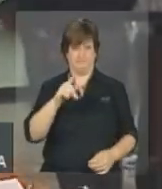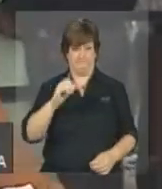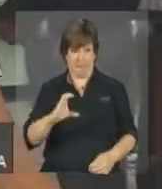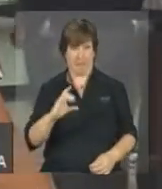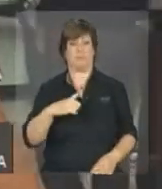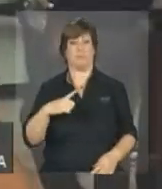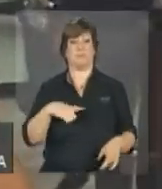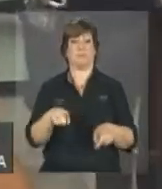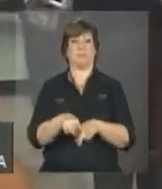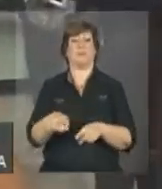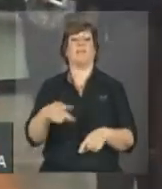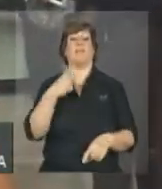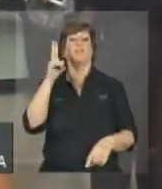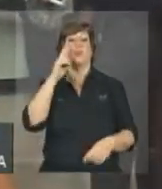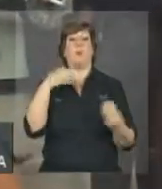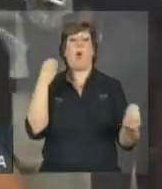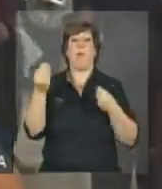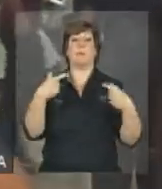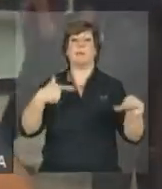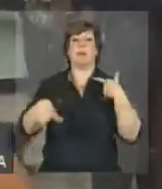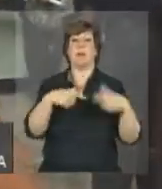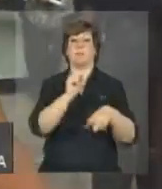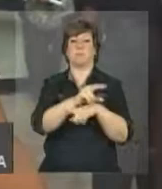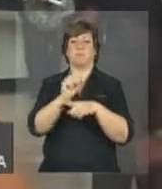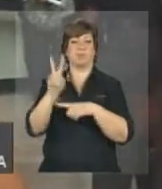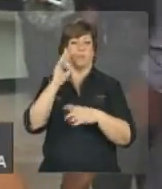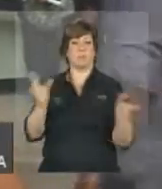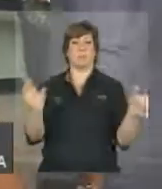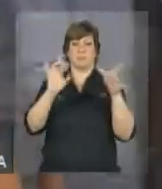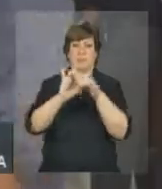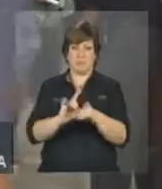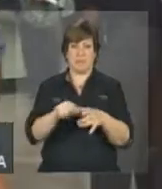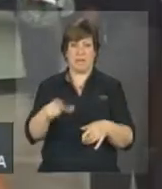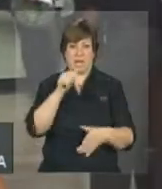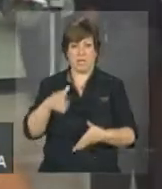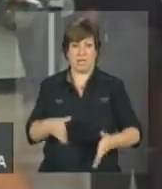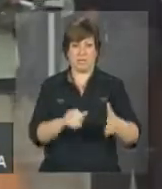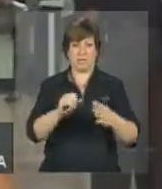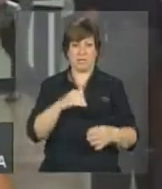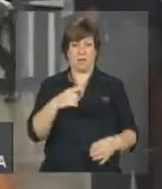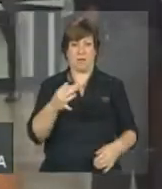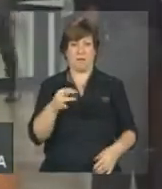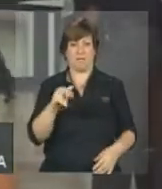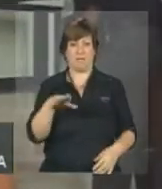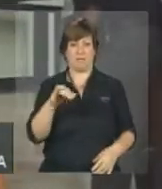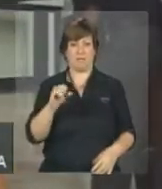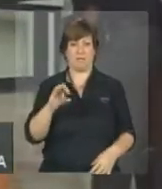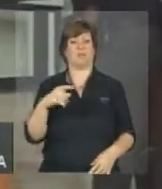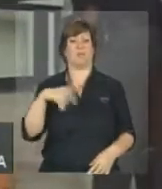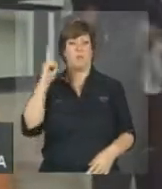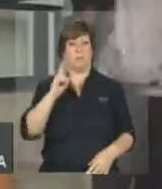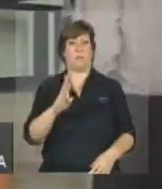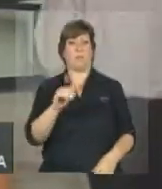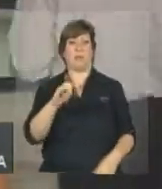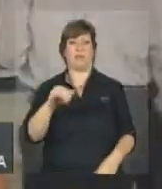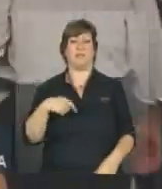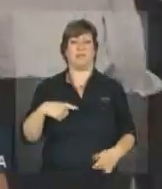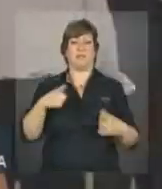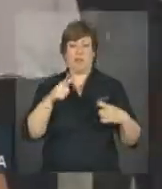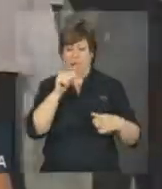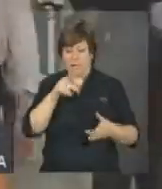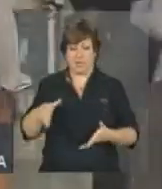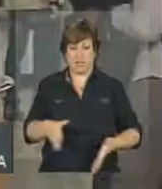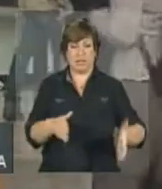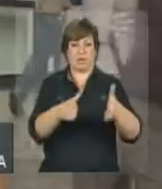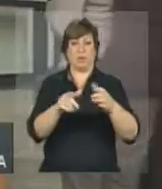falando somente sobre a geração de empregos na questão da integração do Rio São Francisco. As bacias de rios nordestinos